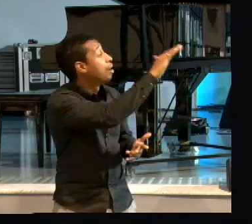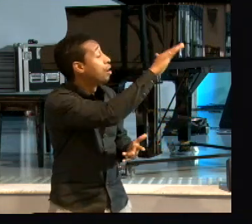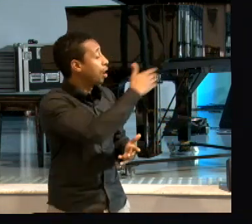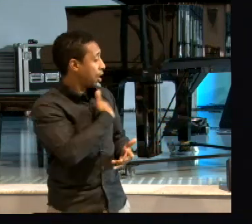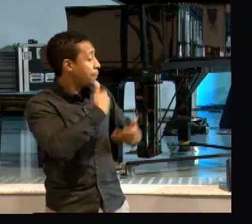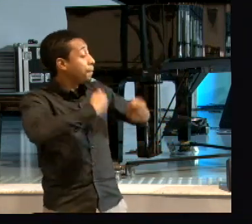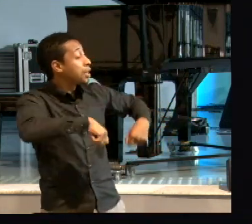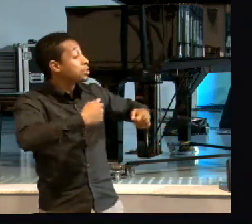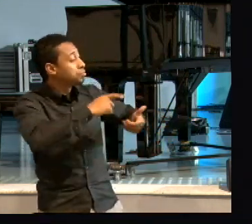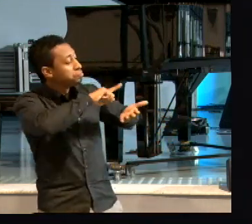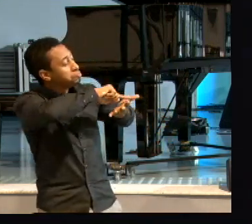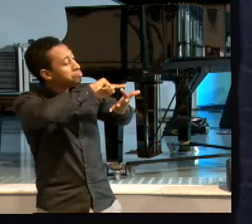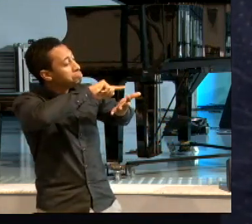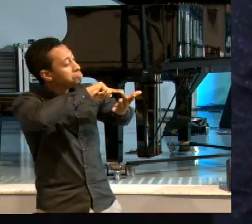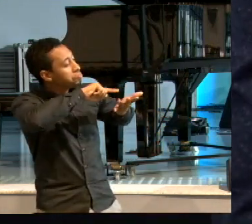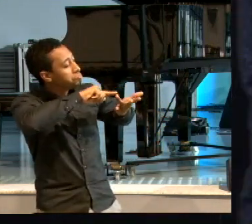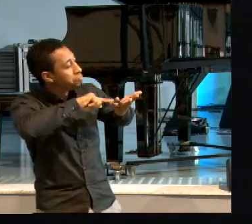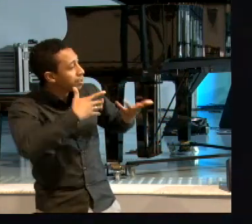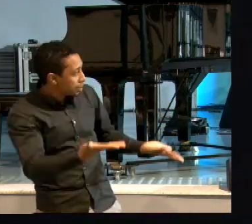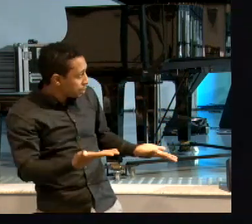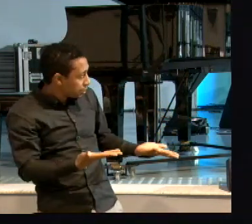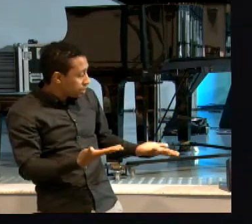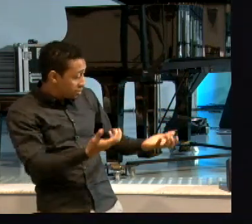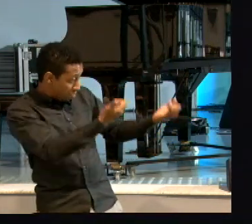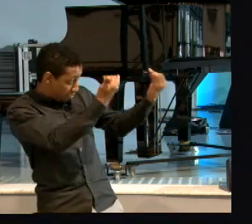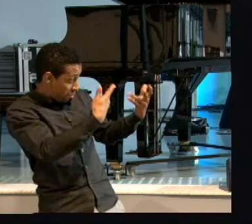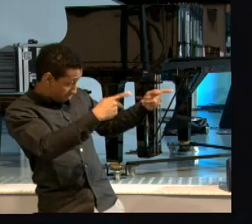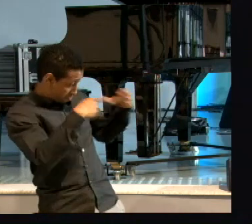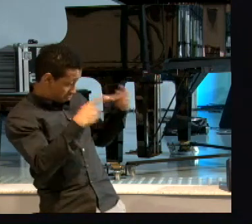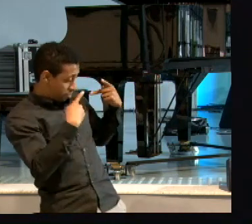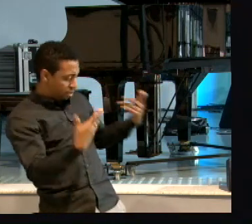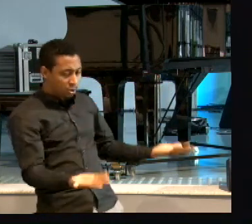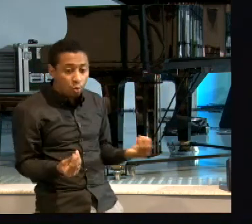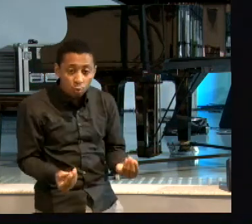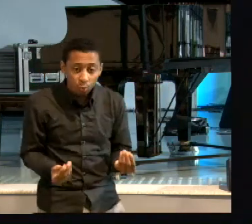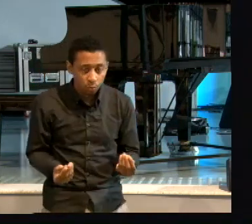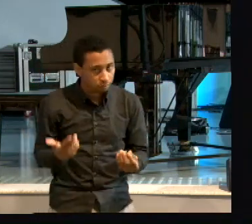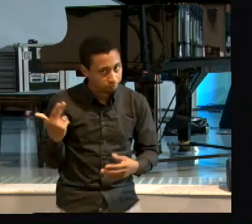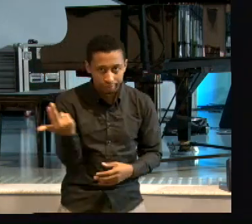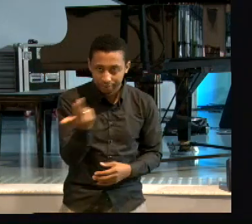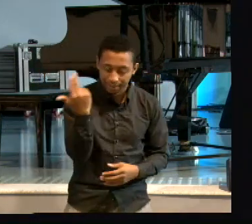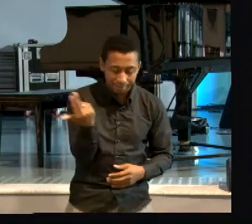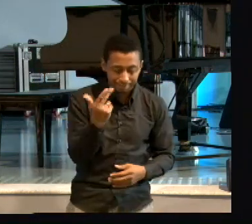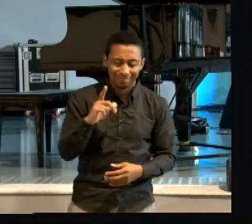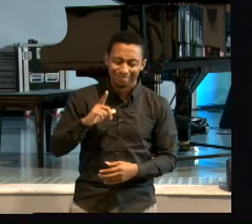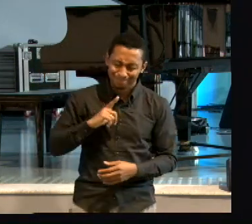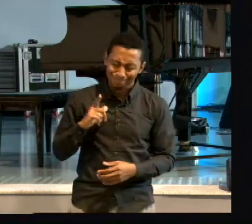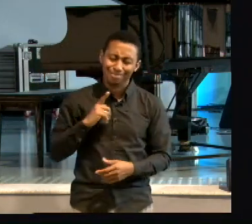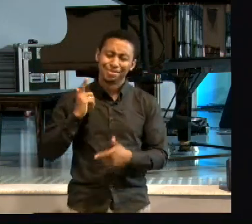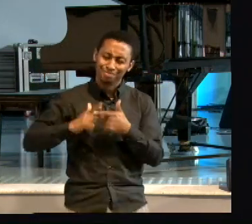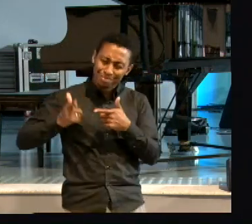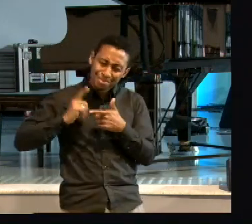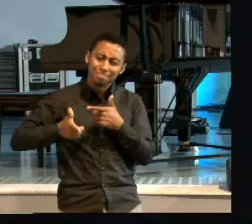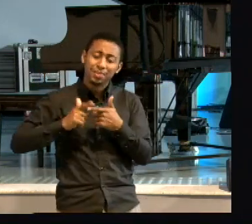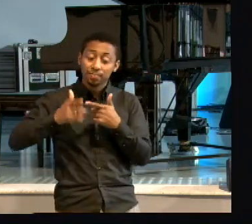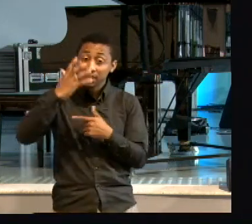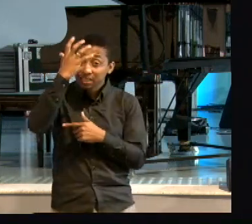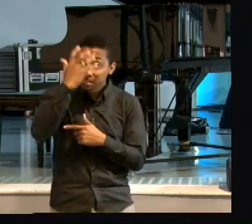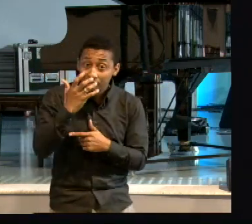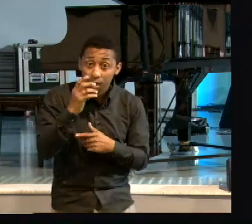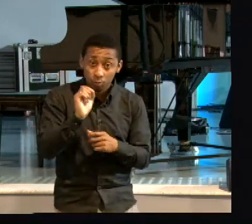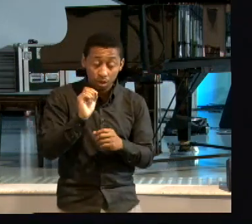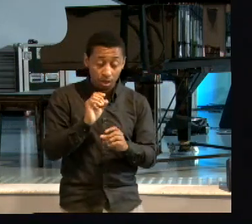precisa. E nós temos uma crise séria, que não é mera e simplesmente